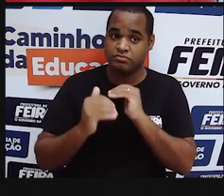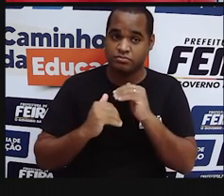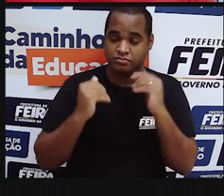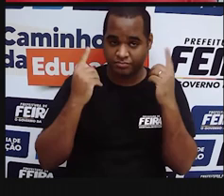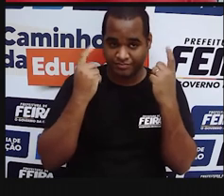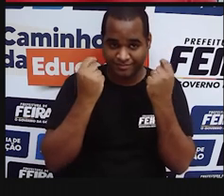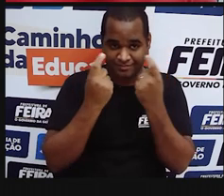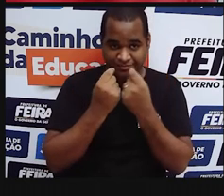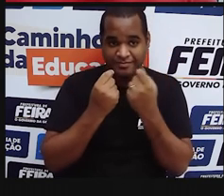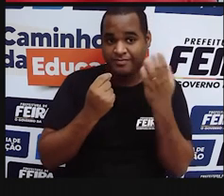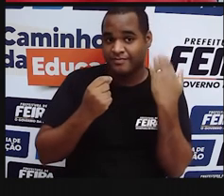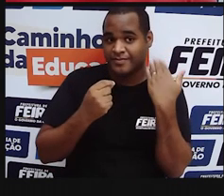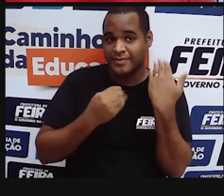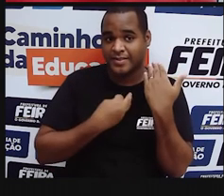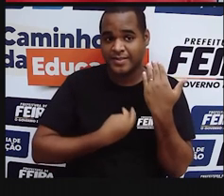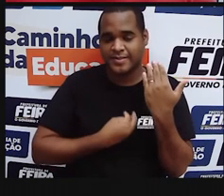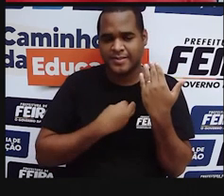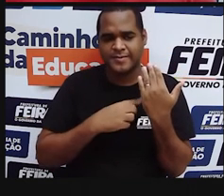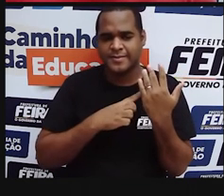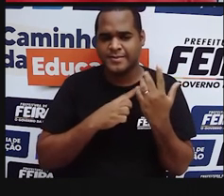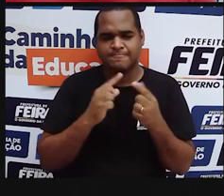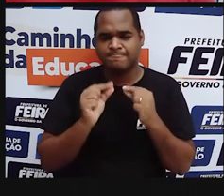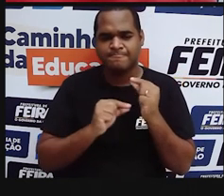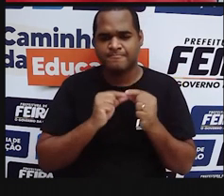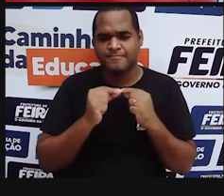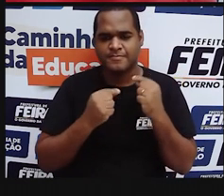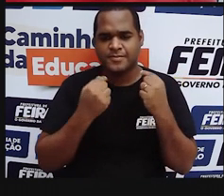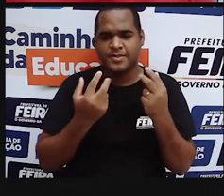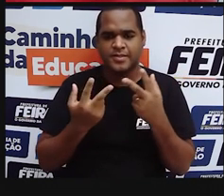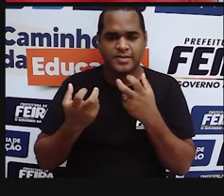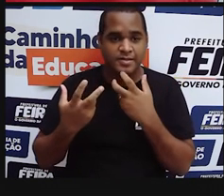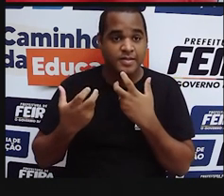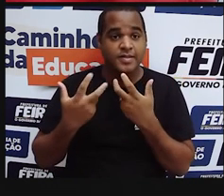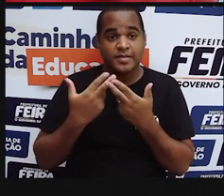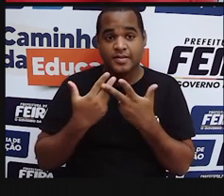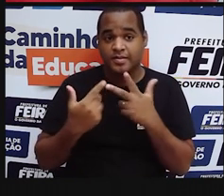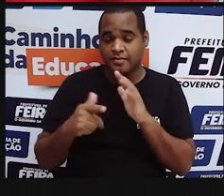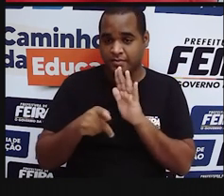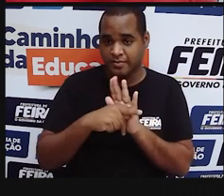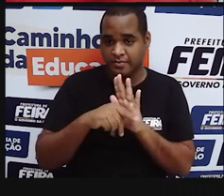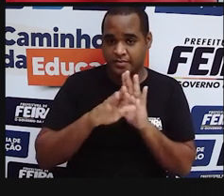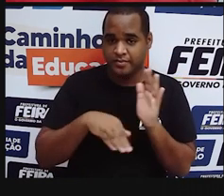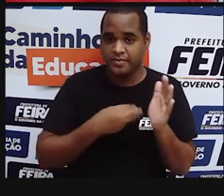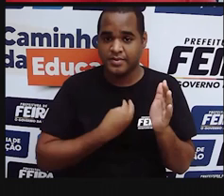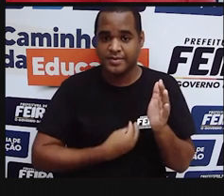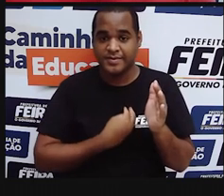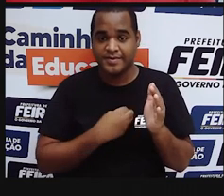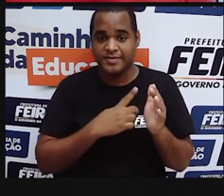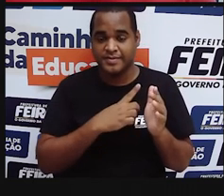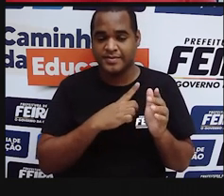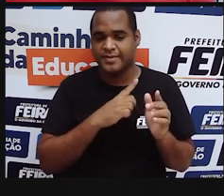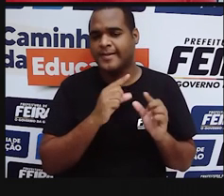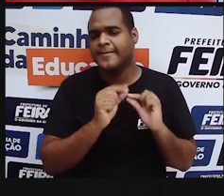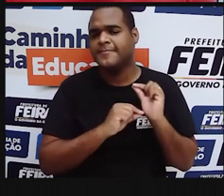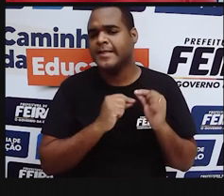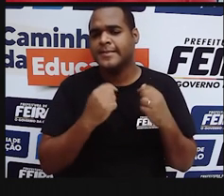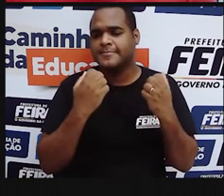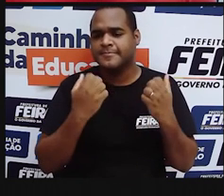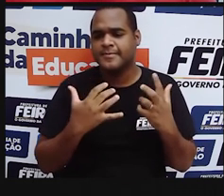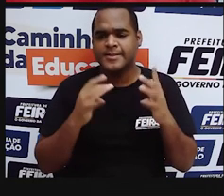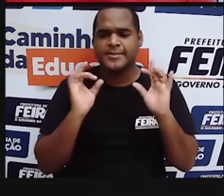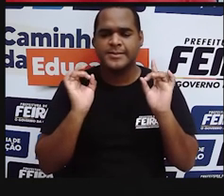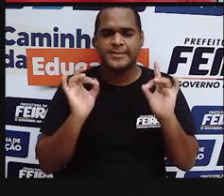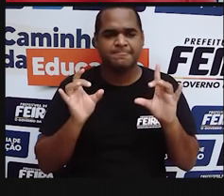consertar os problemas que a sociedade grega tinha, buscando a maior participação da sociedade, e eles